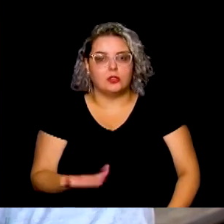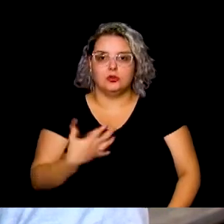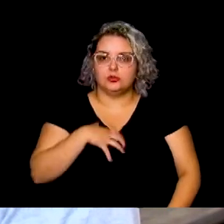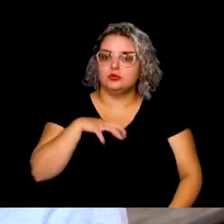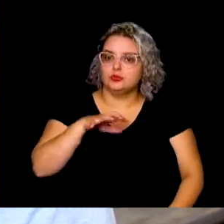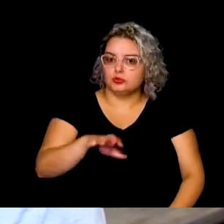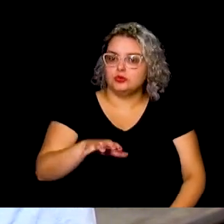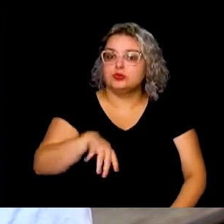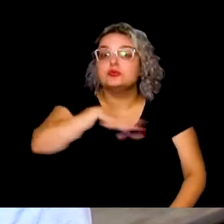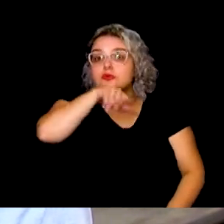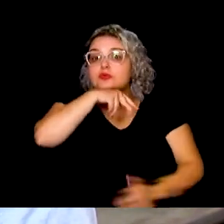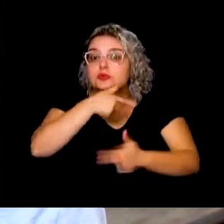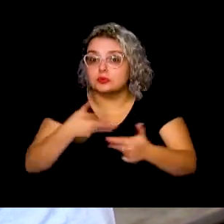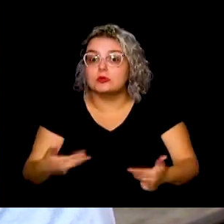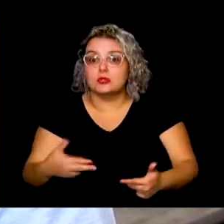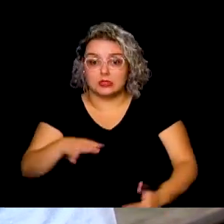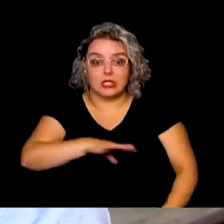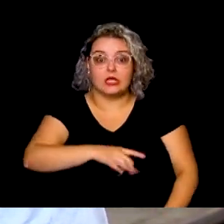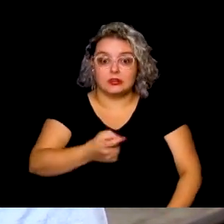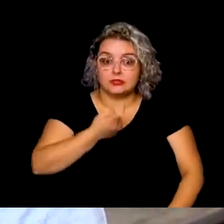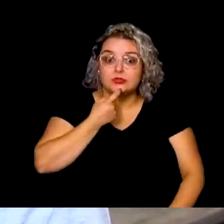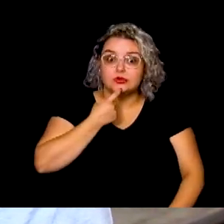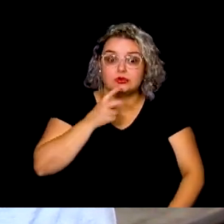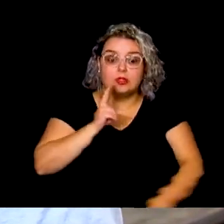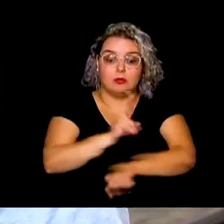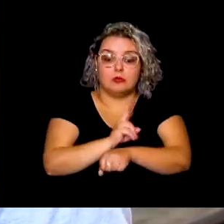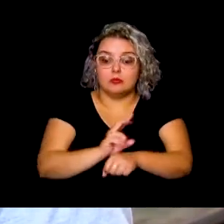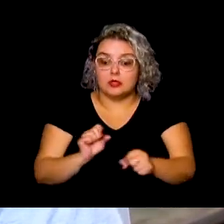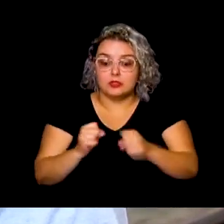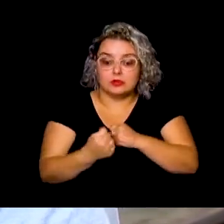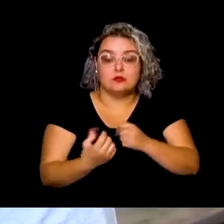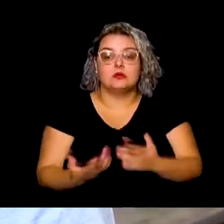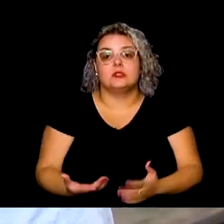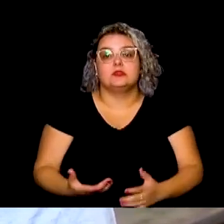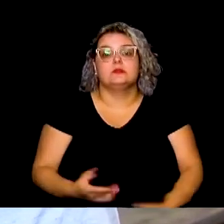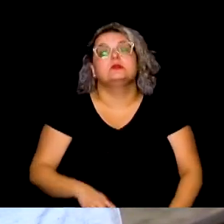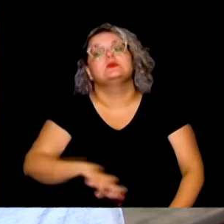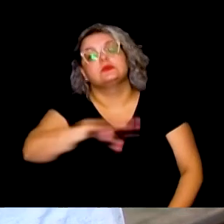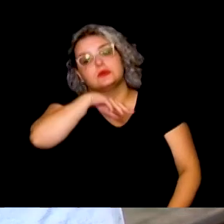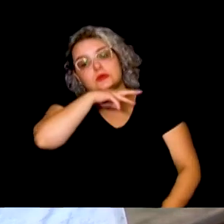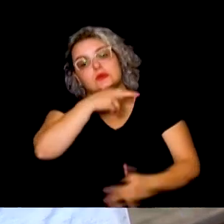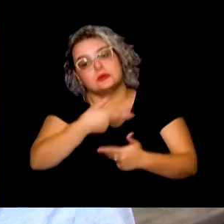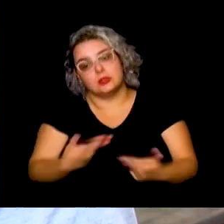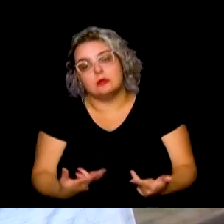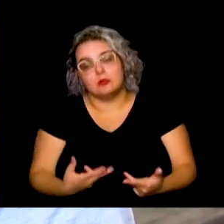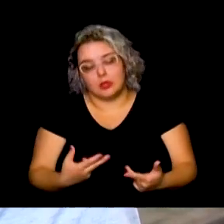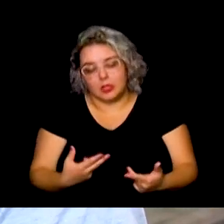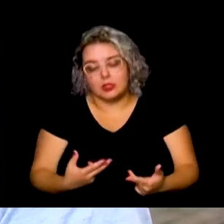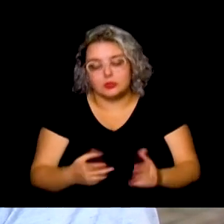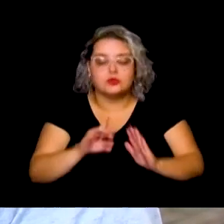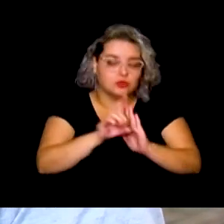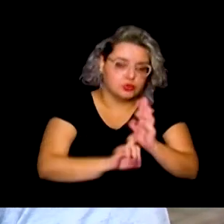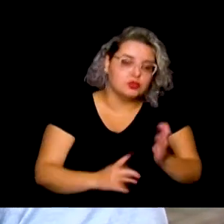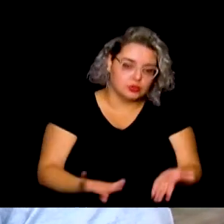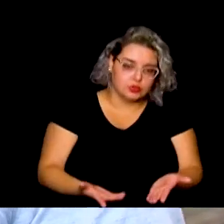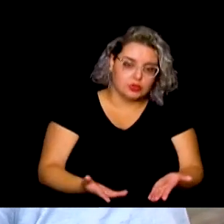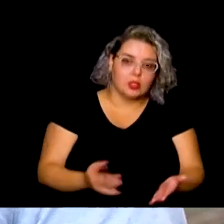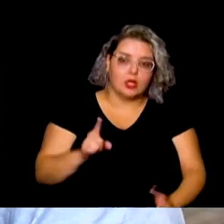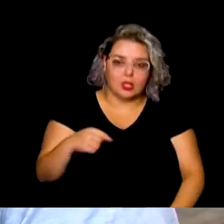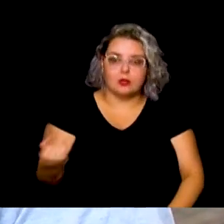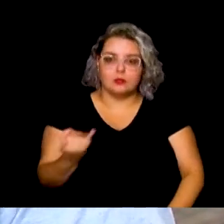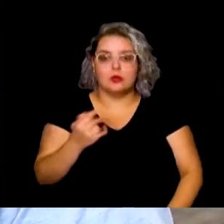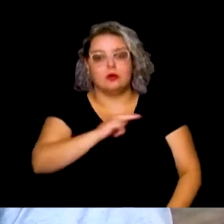melhorar a questão da do Animal na cidade de Campinas da proteção e defesa dos direitos animais é muito importante então